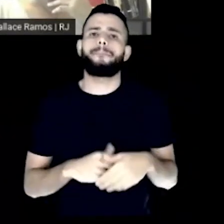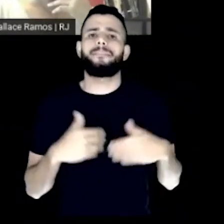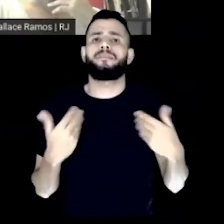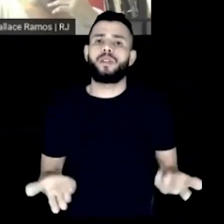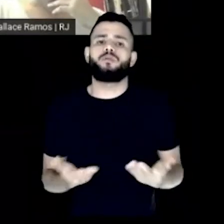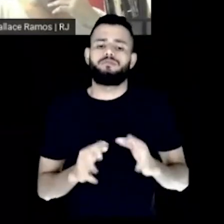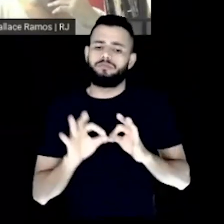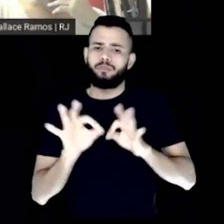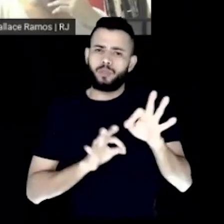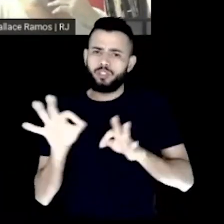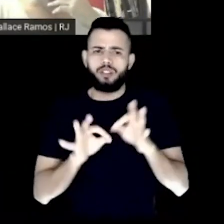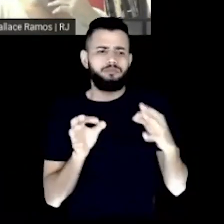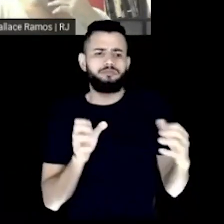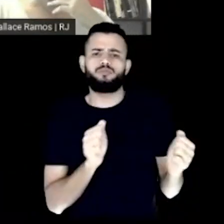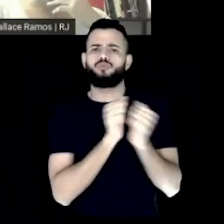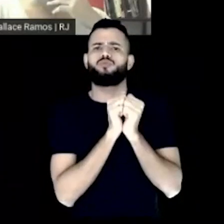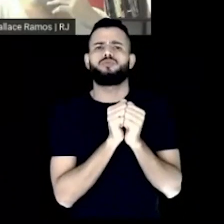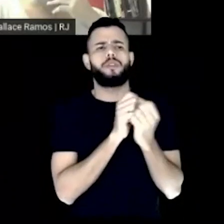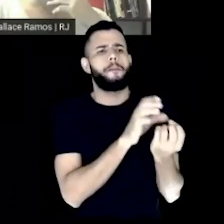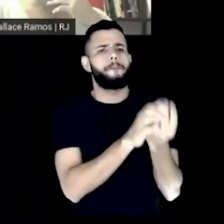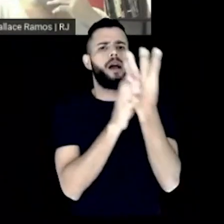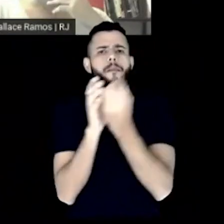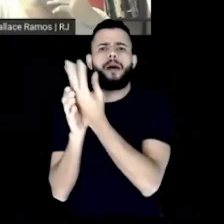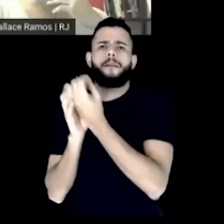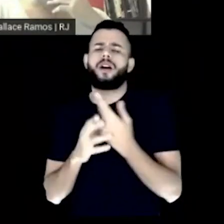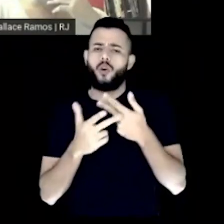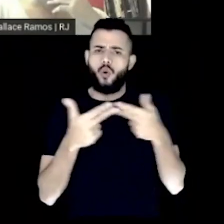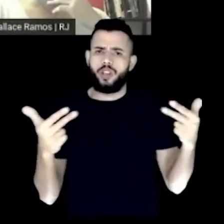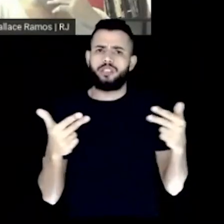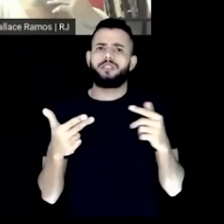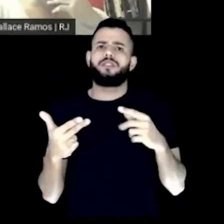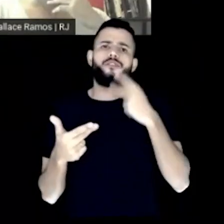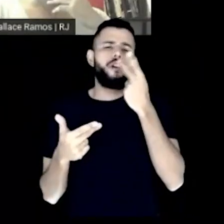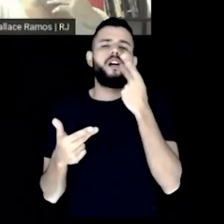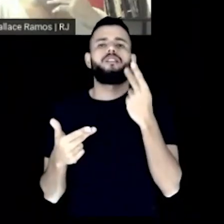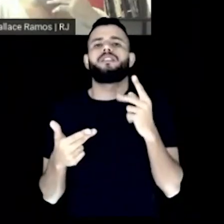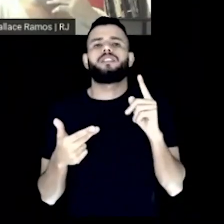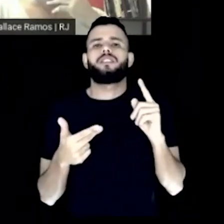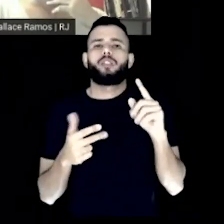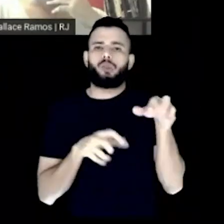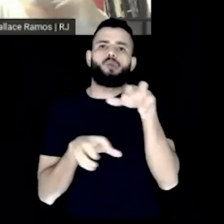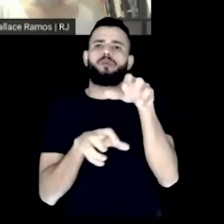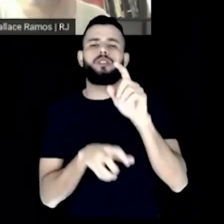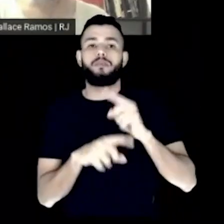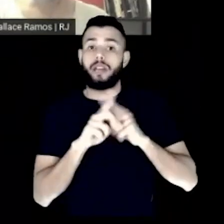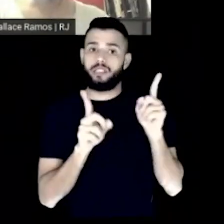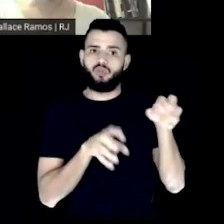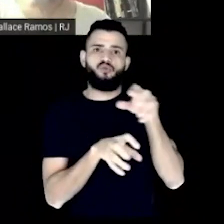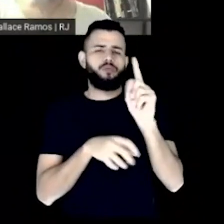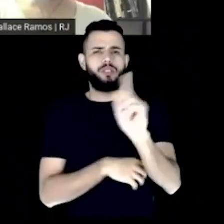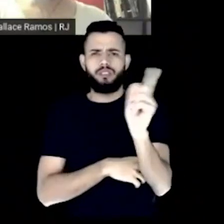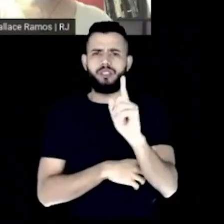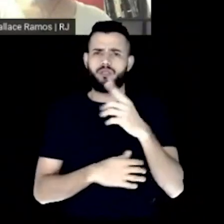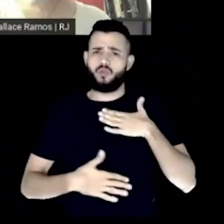Então, em termos de projeto conjunto, surgiram várias coisas. Então, eu falo apocalipse zumbi, mas eles não são zumbis,